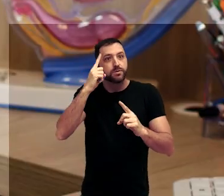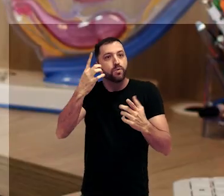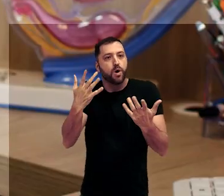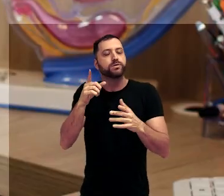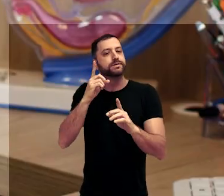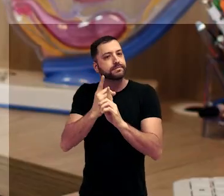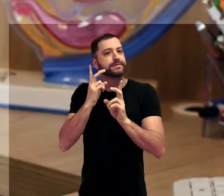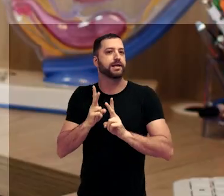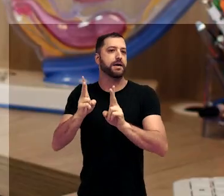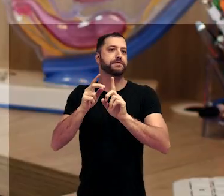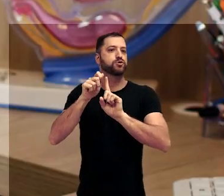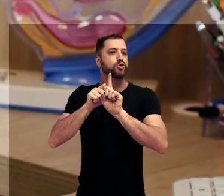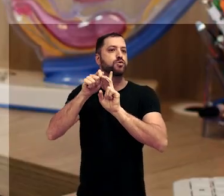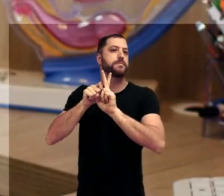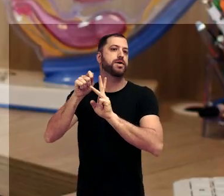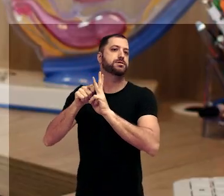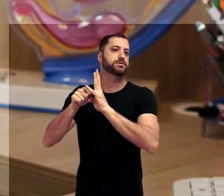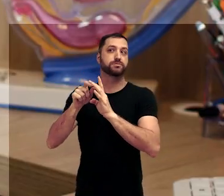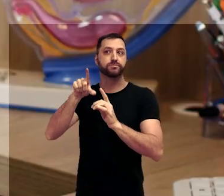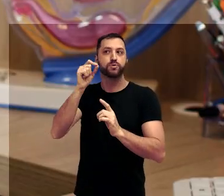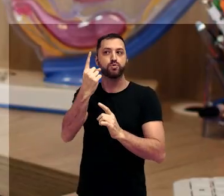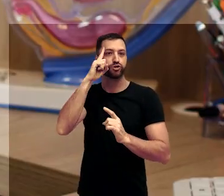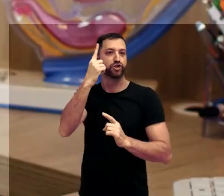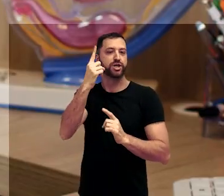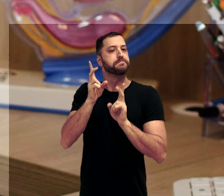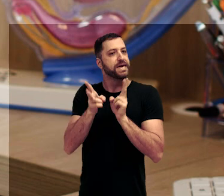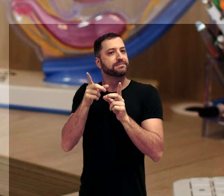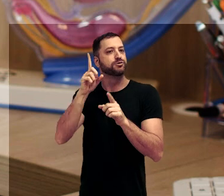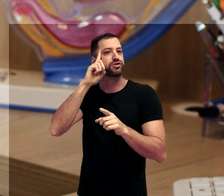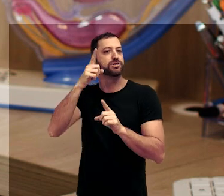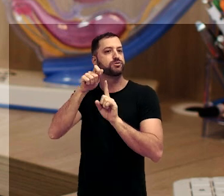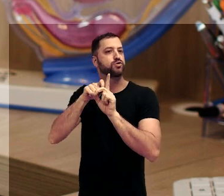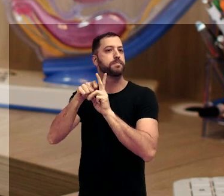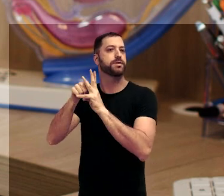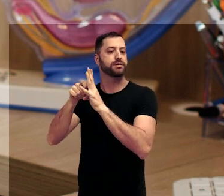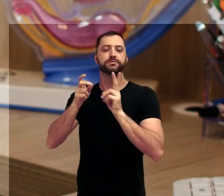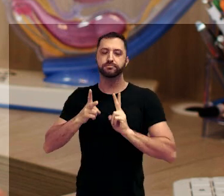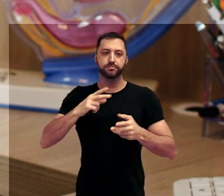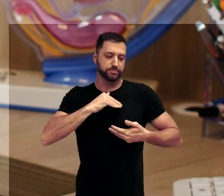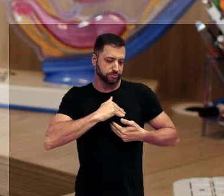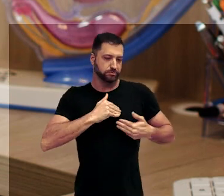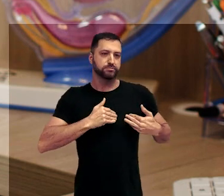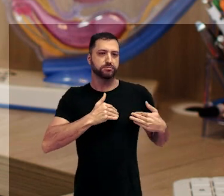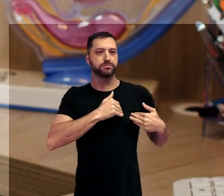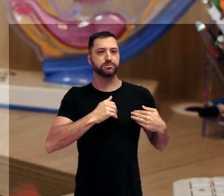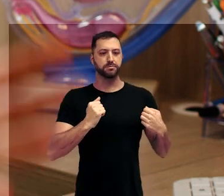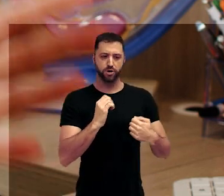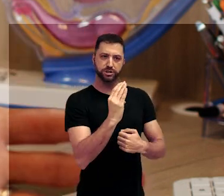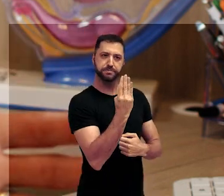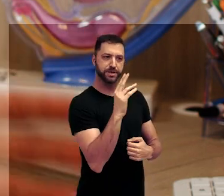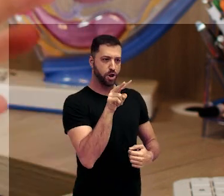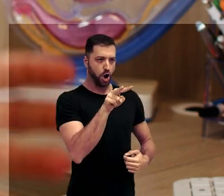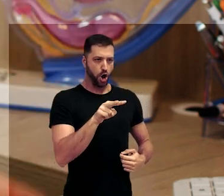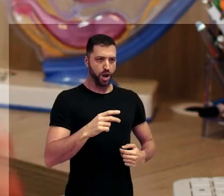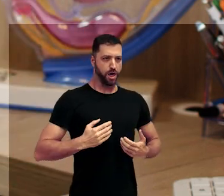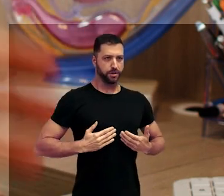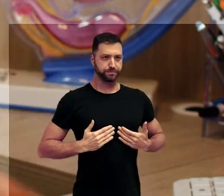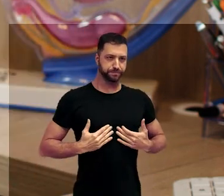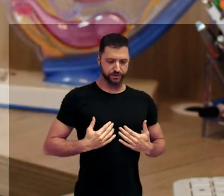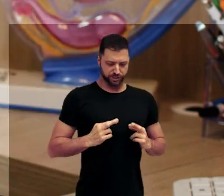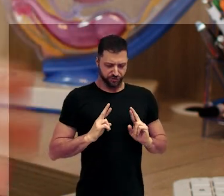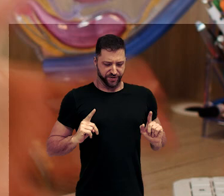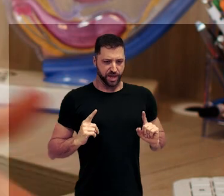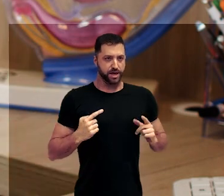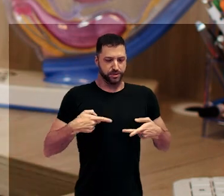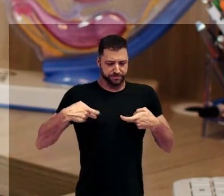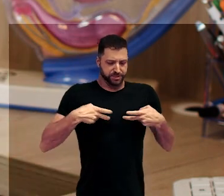o autoexame você vai olhar, tem algumas fases, né? Então você faz a fase estática, que é de frente para o espelho, nua, olhando para ver se você vê alguma